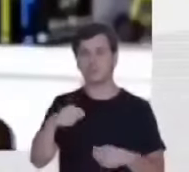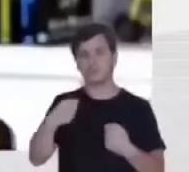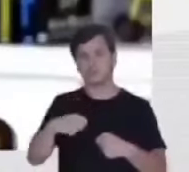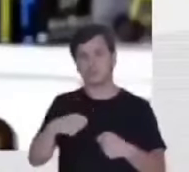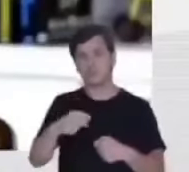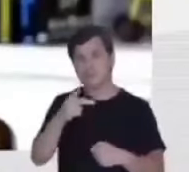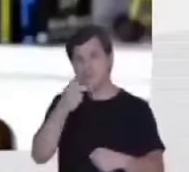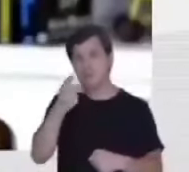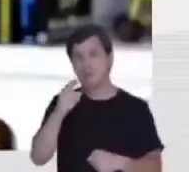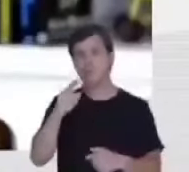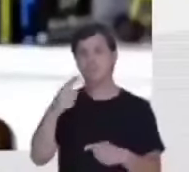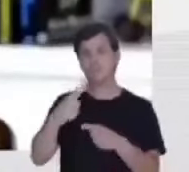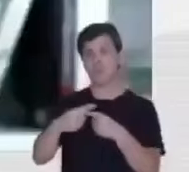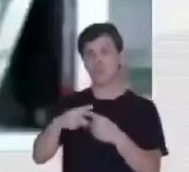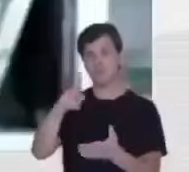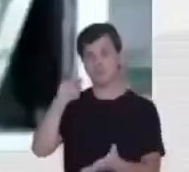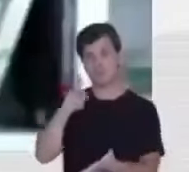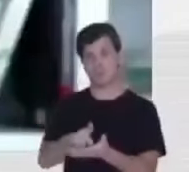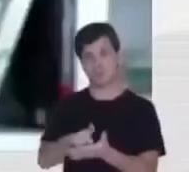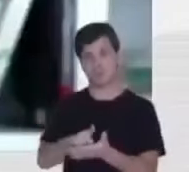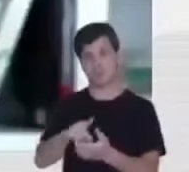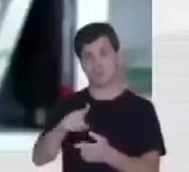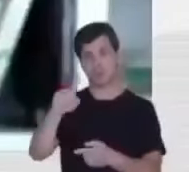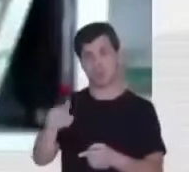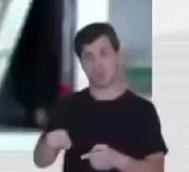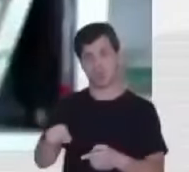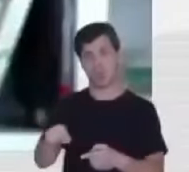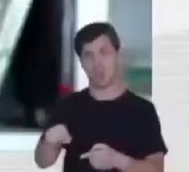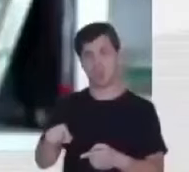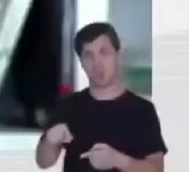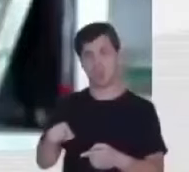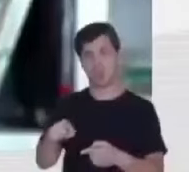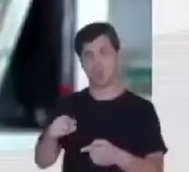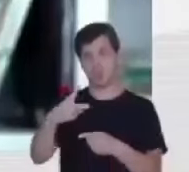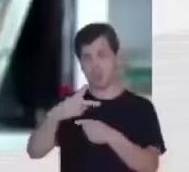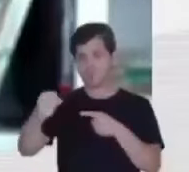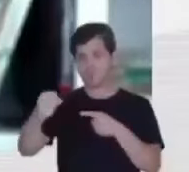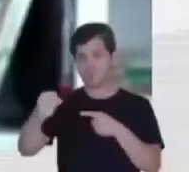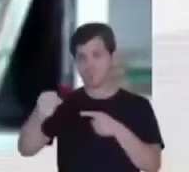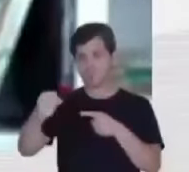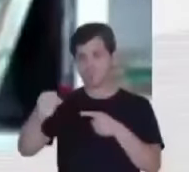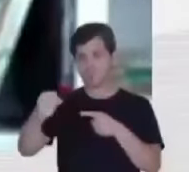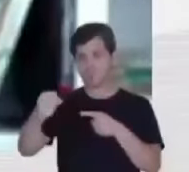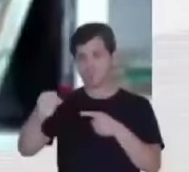que precisa ser falado, porque a verdade ela vencerá em qualquer hipótese.